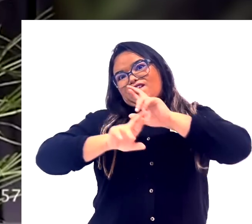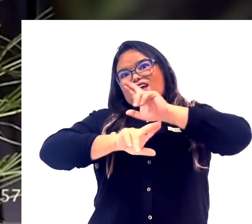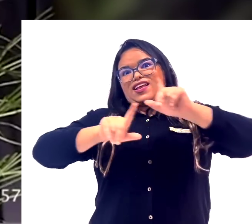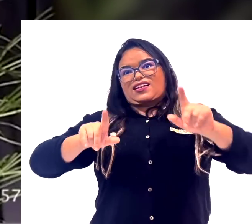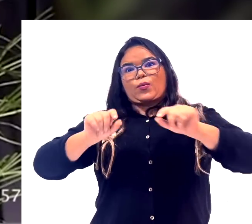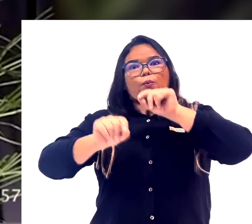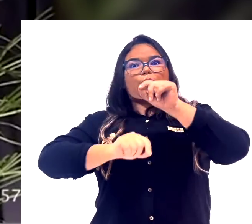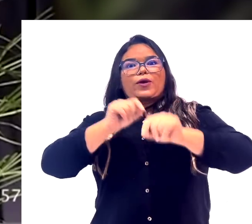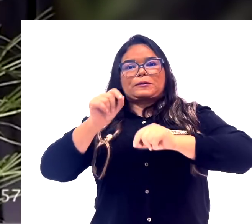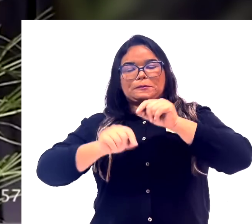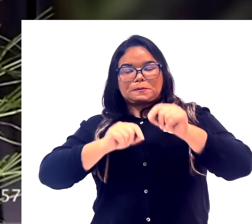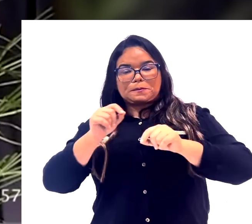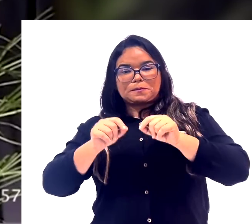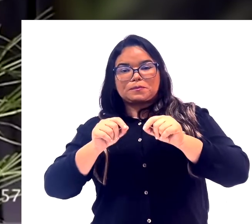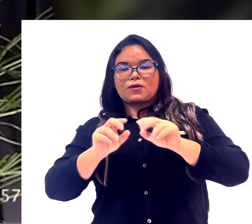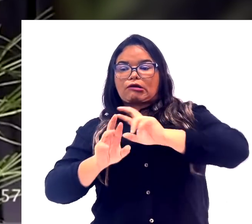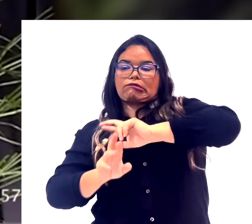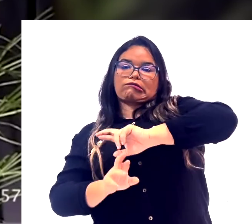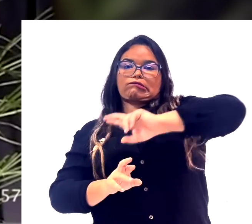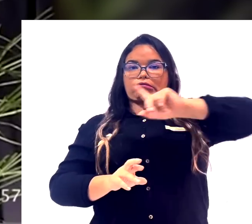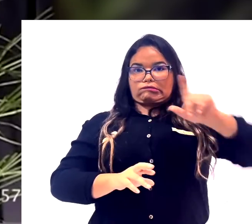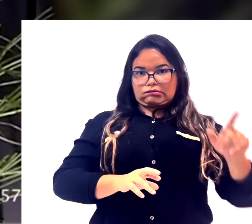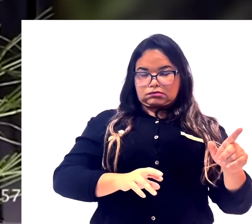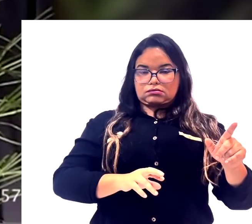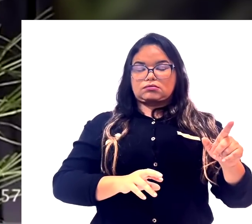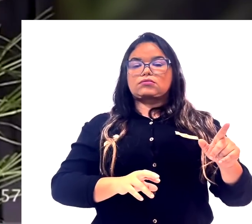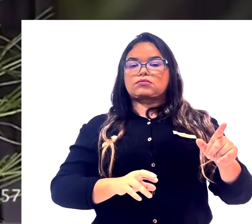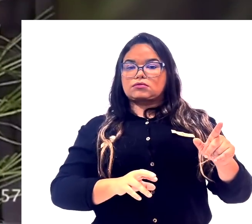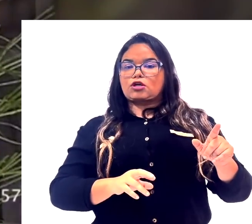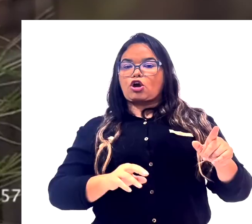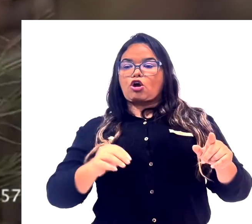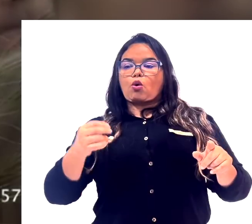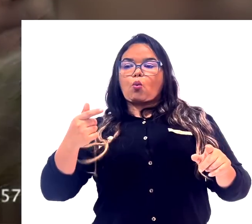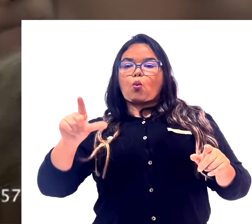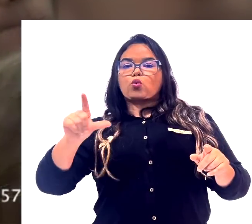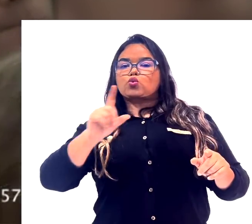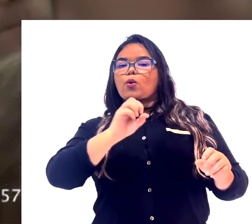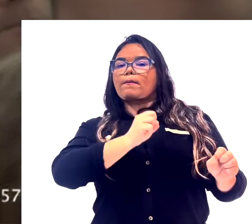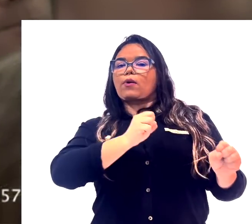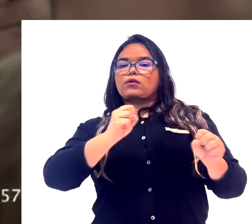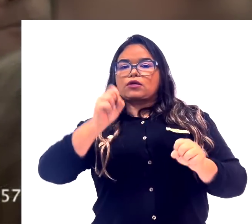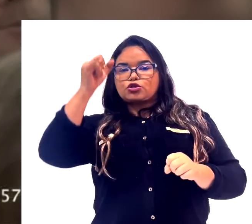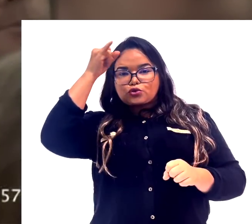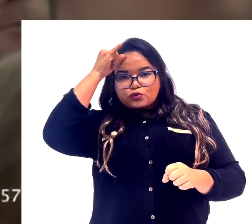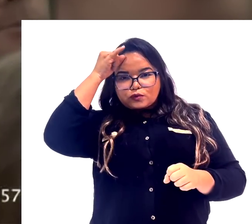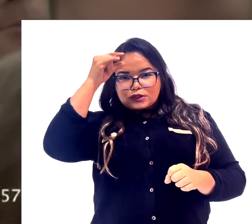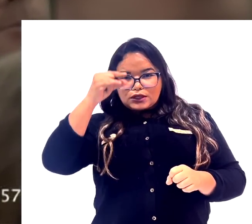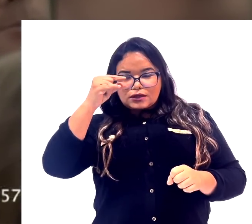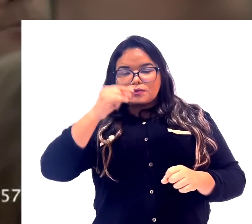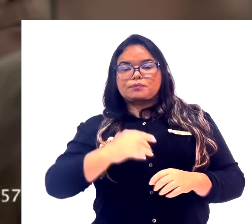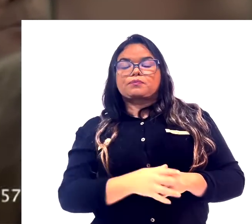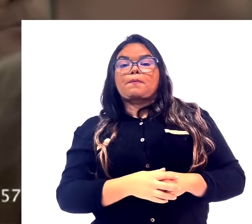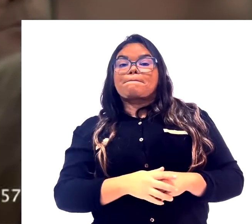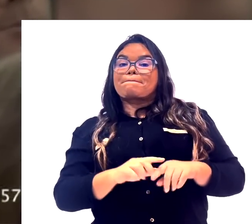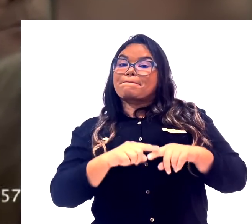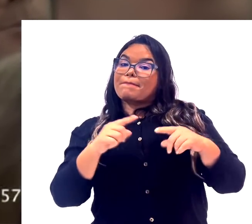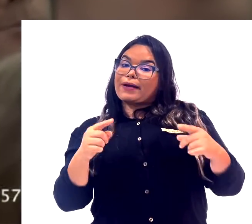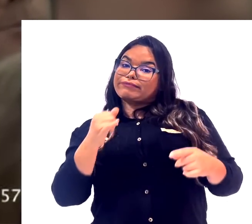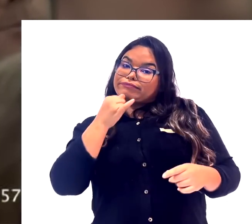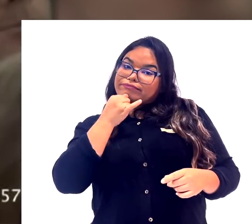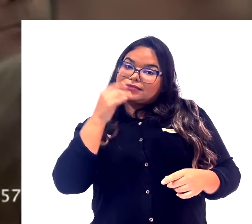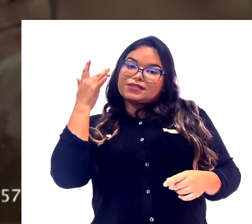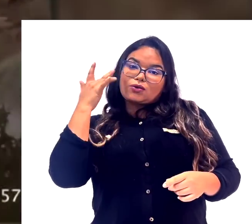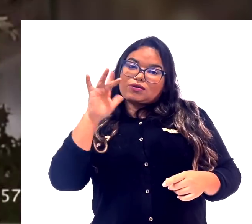substancialmente da filosofia deste outro poder do chifre pequeno. Agora, infelizmente, nós não temos documentos